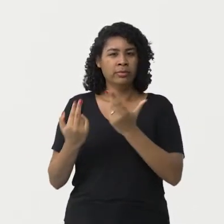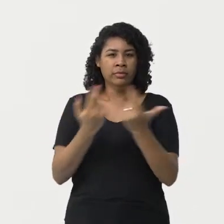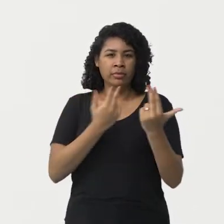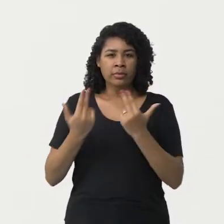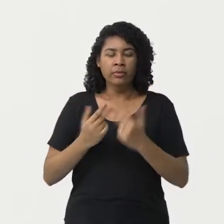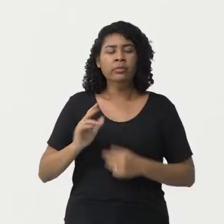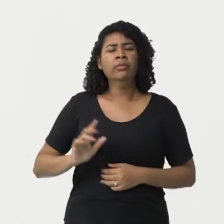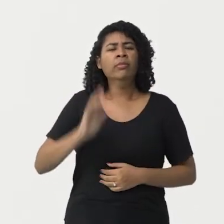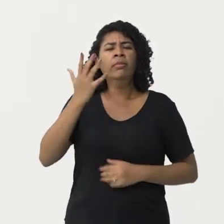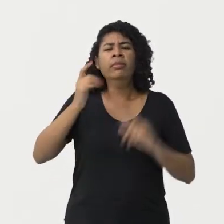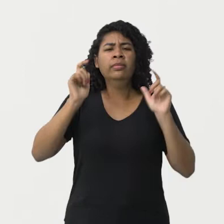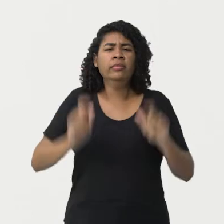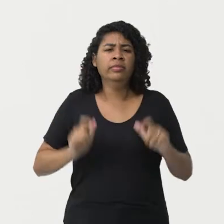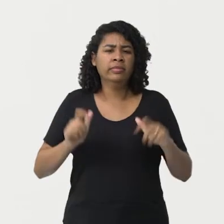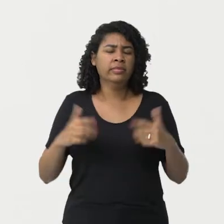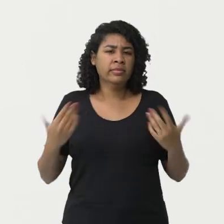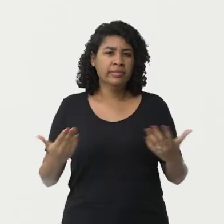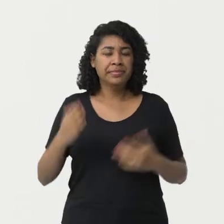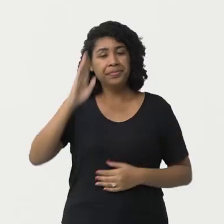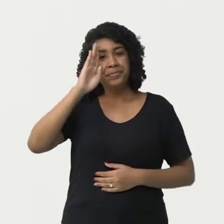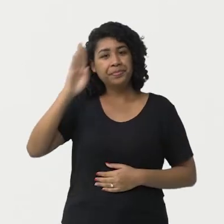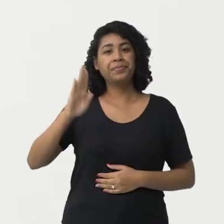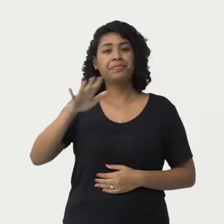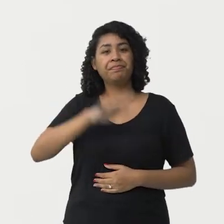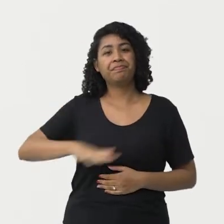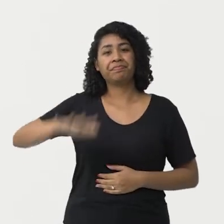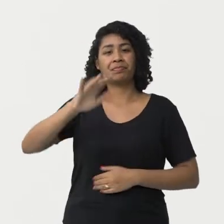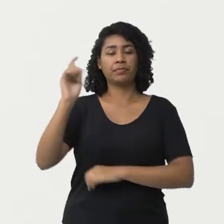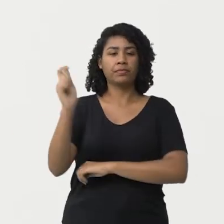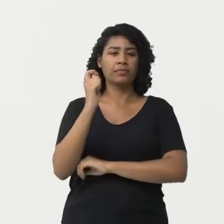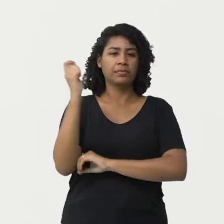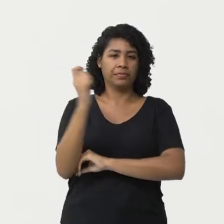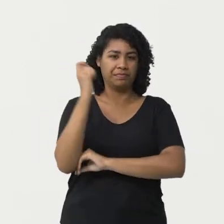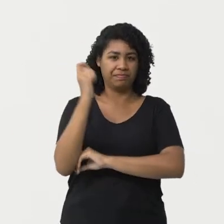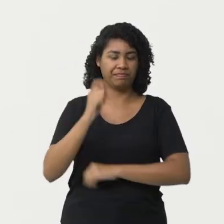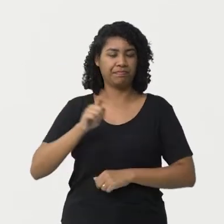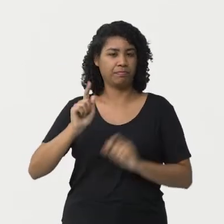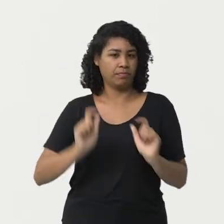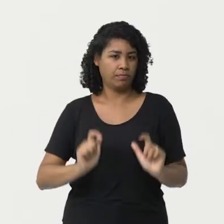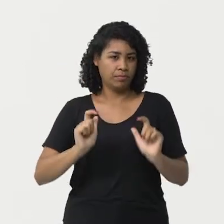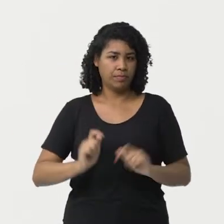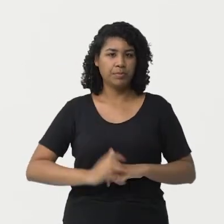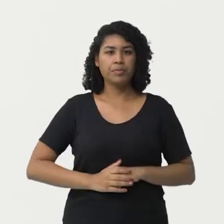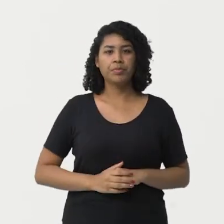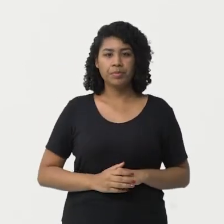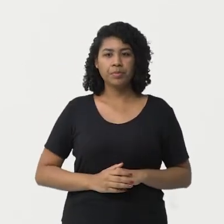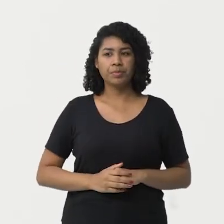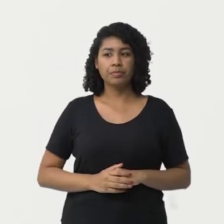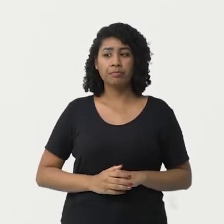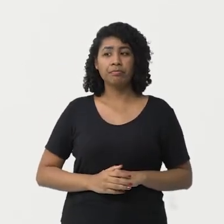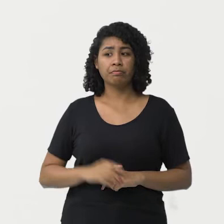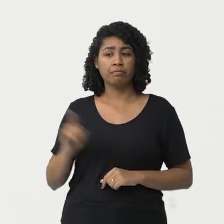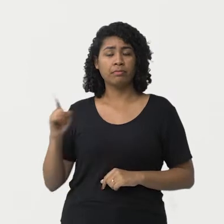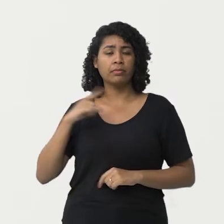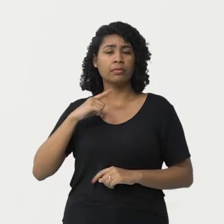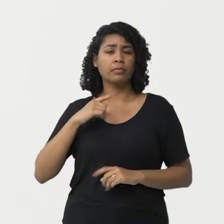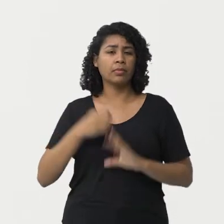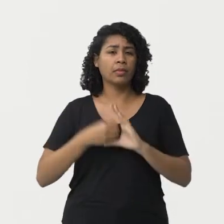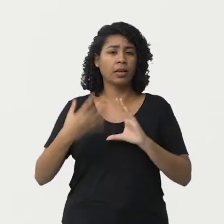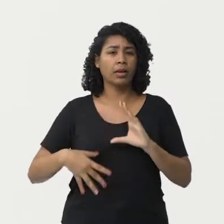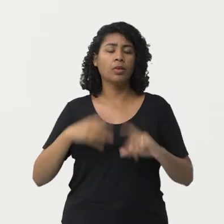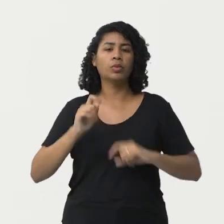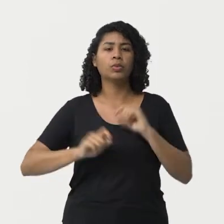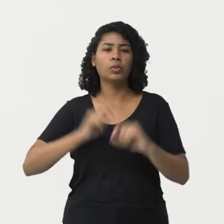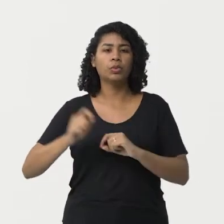acontecer? Basicamente na maior parte do estado do Rio Grande do Sul. E faz com que também aconteça dentro dos países